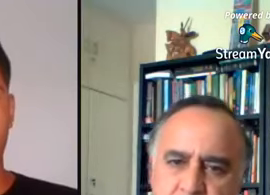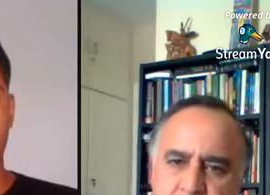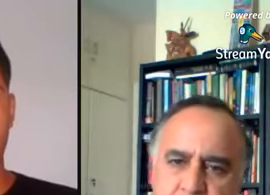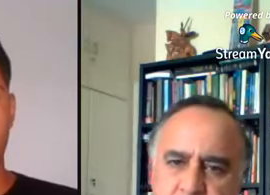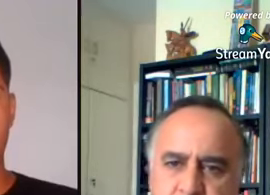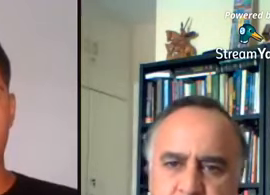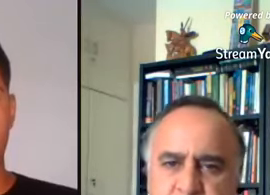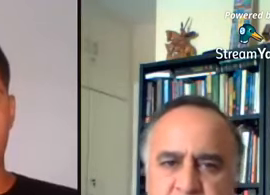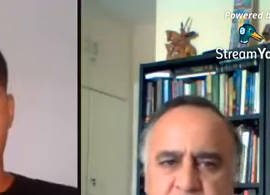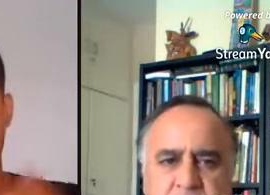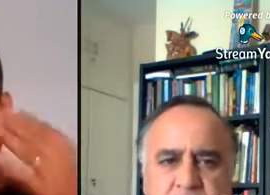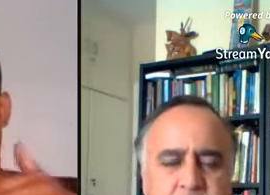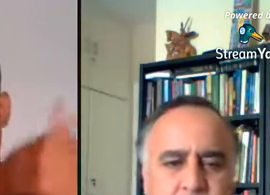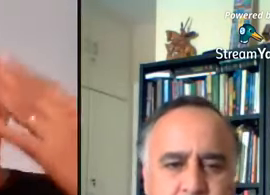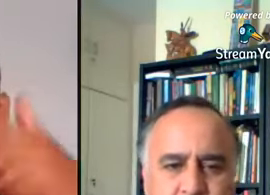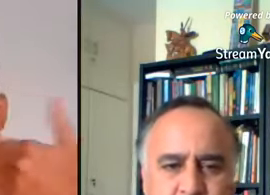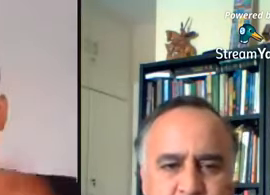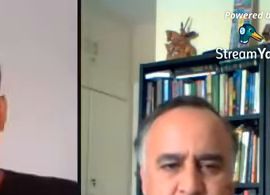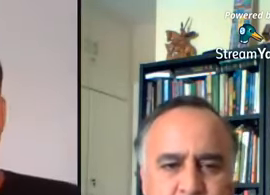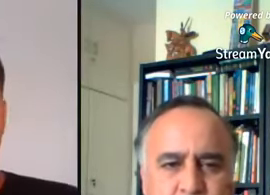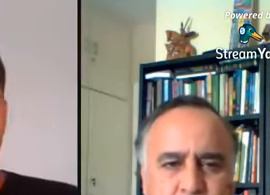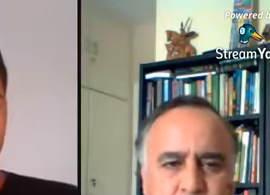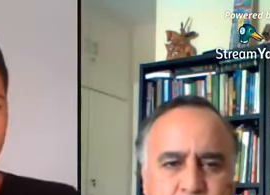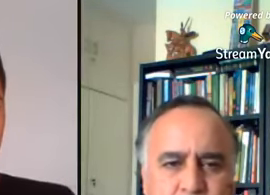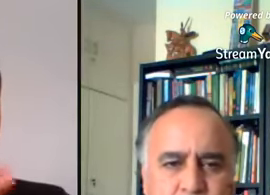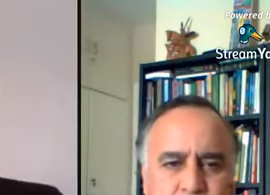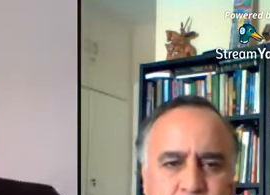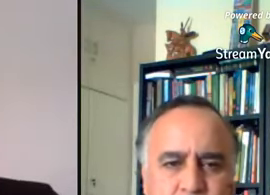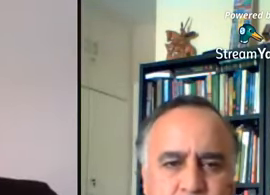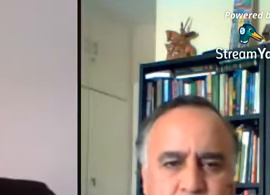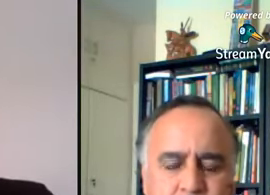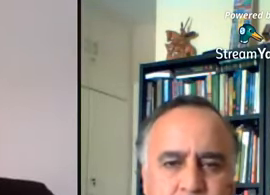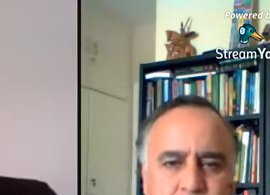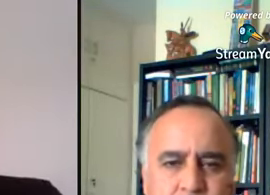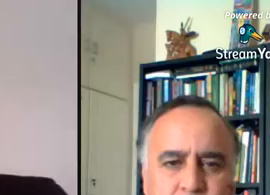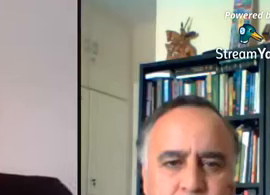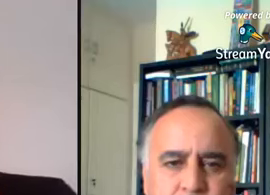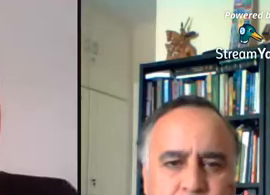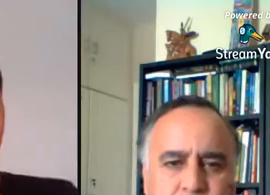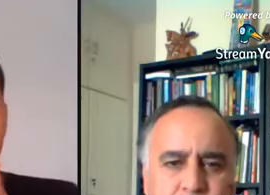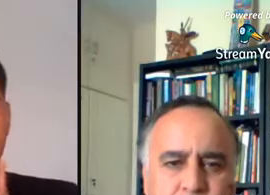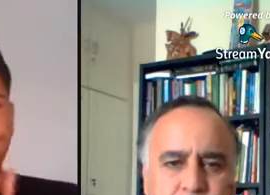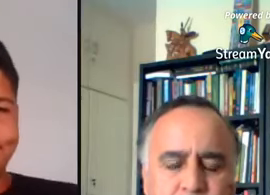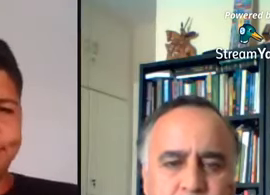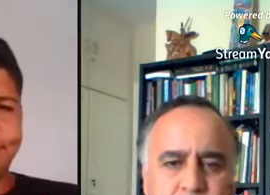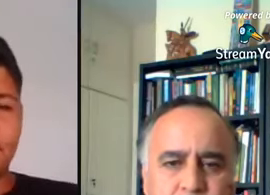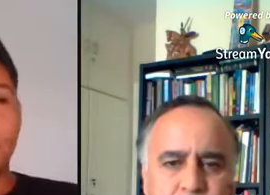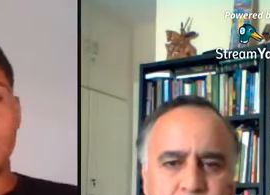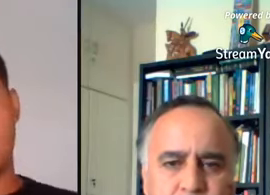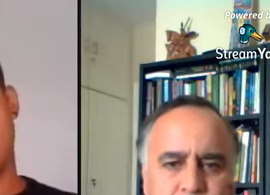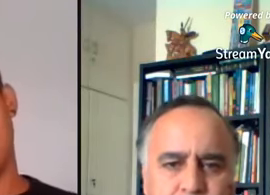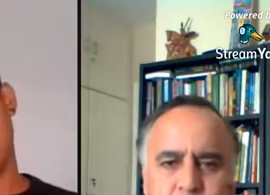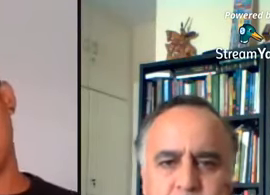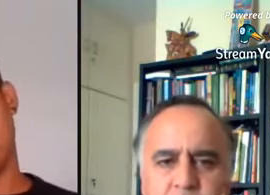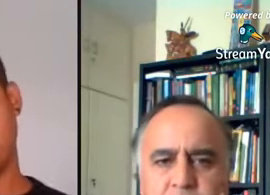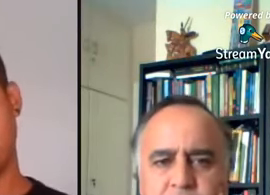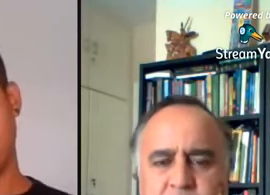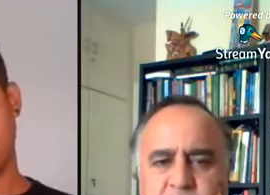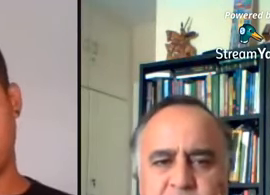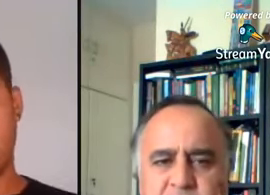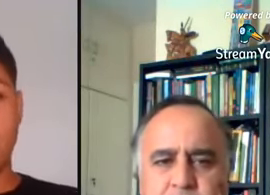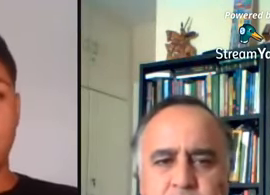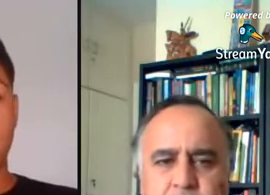afora. A Marinalva saiu um pouco, não sei, até de algum problema técnico. Isso, para mim, é motivo de